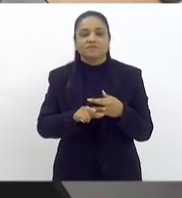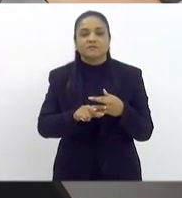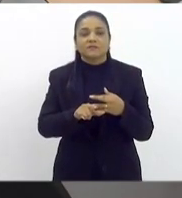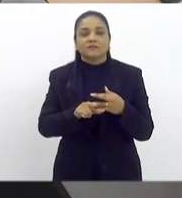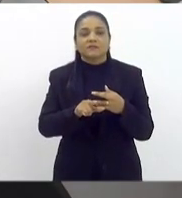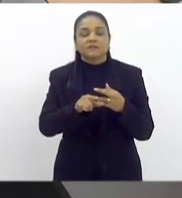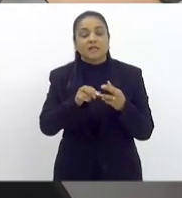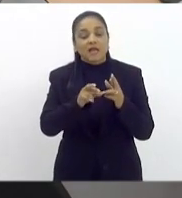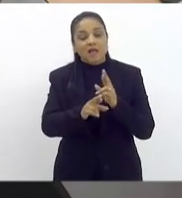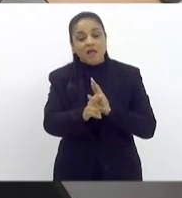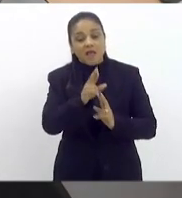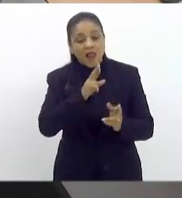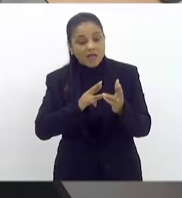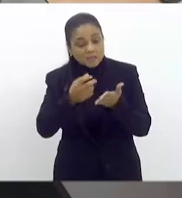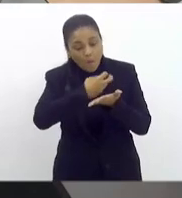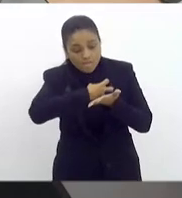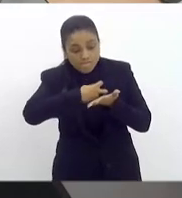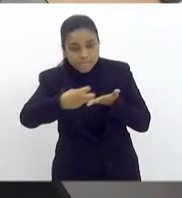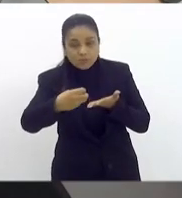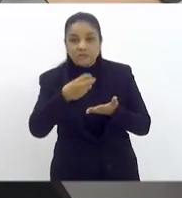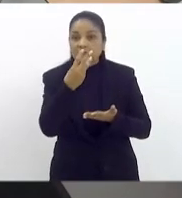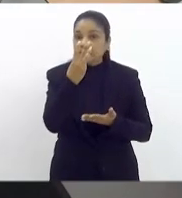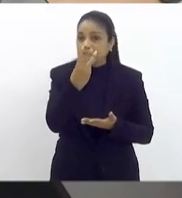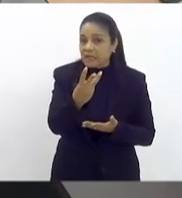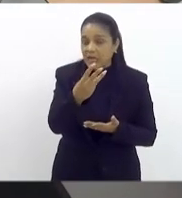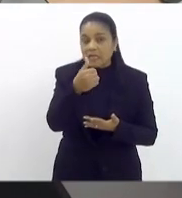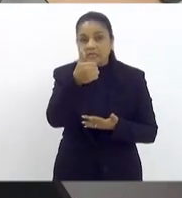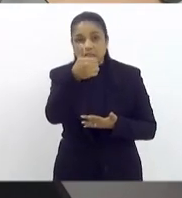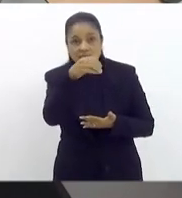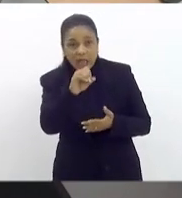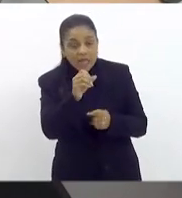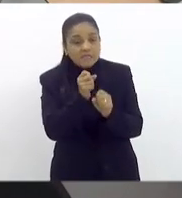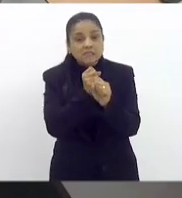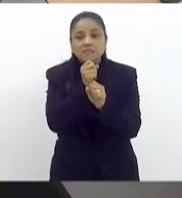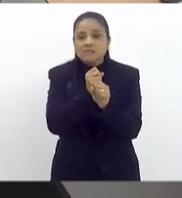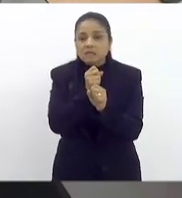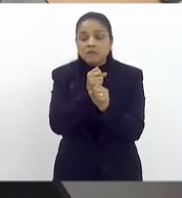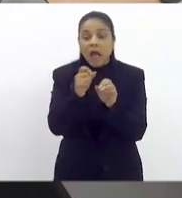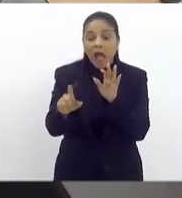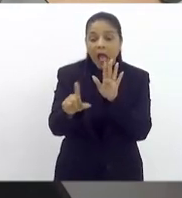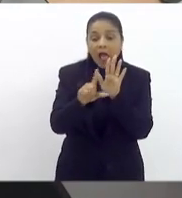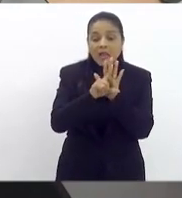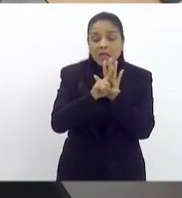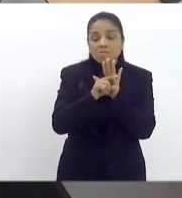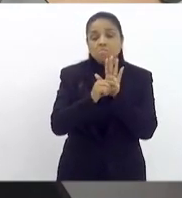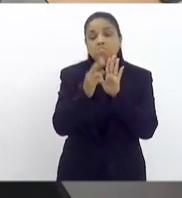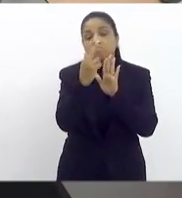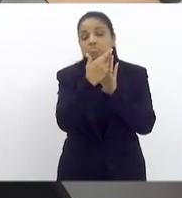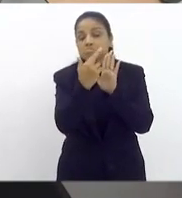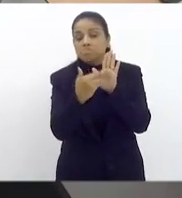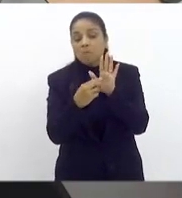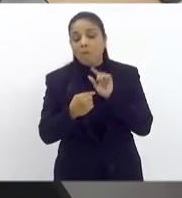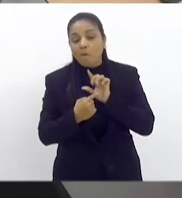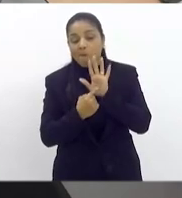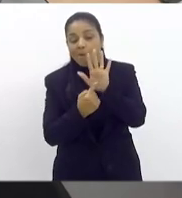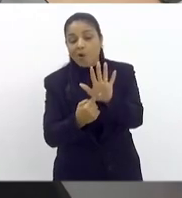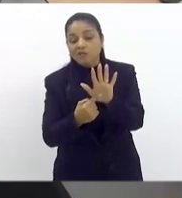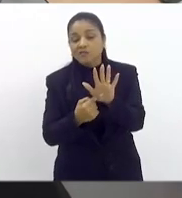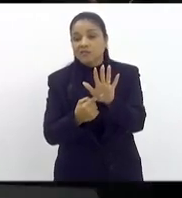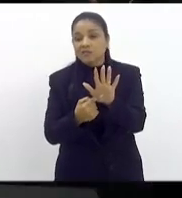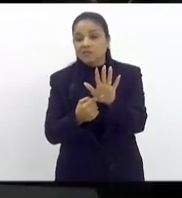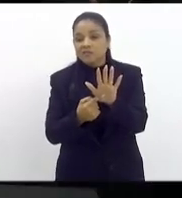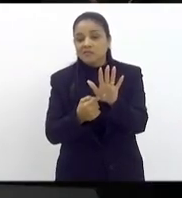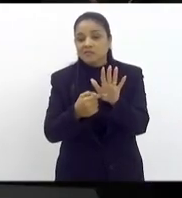prescrição, o senhor entende de 10 anos, 3 anos, por que se a lei diz que a proteção ao direito autoral são 70? Não,